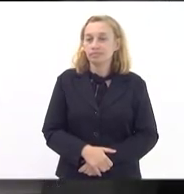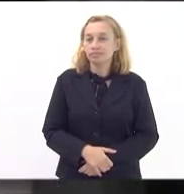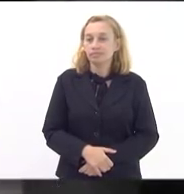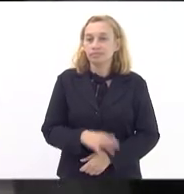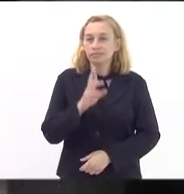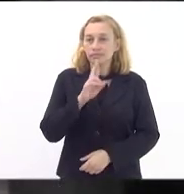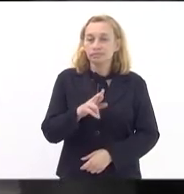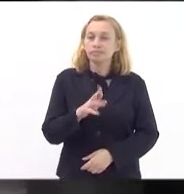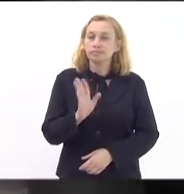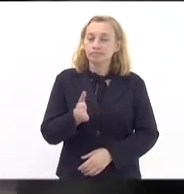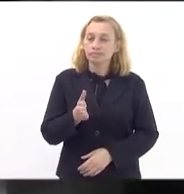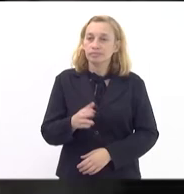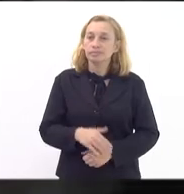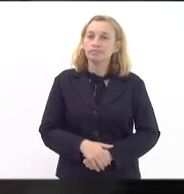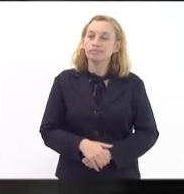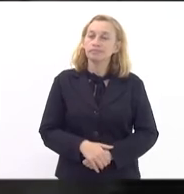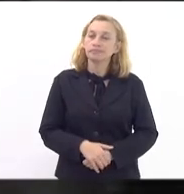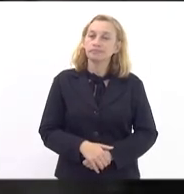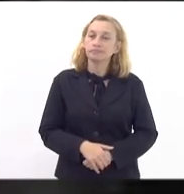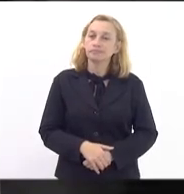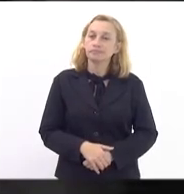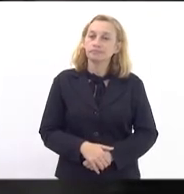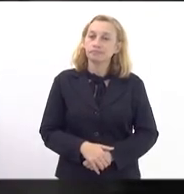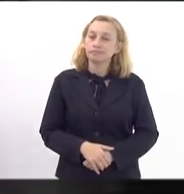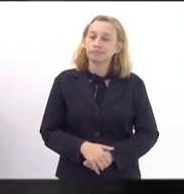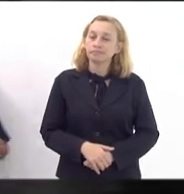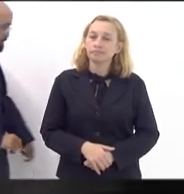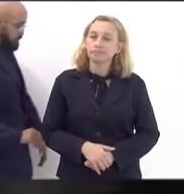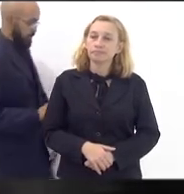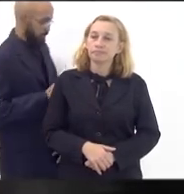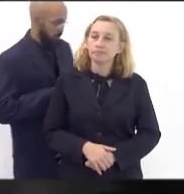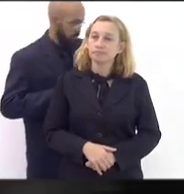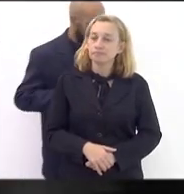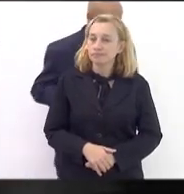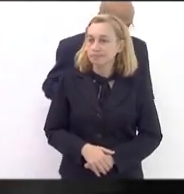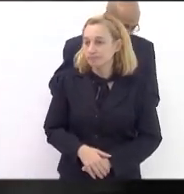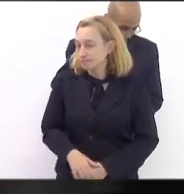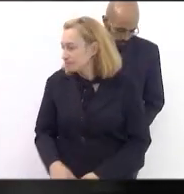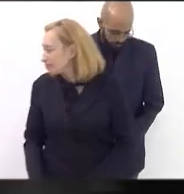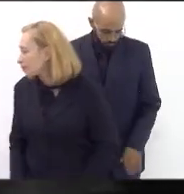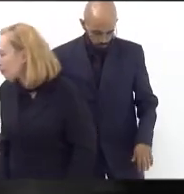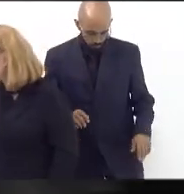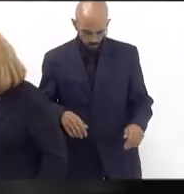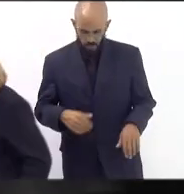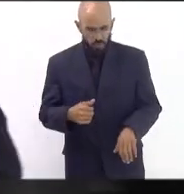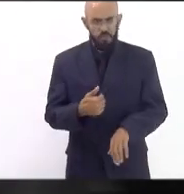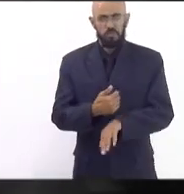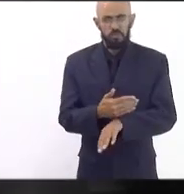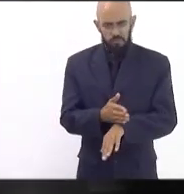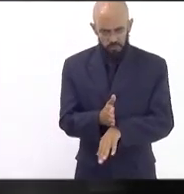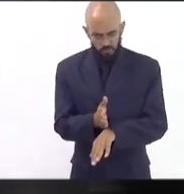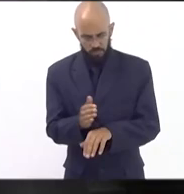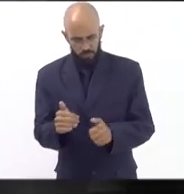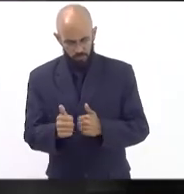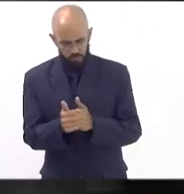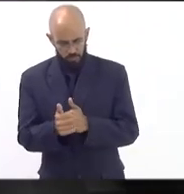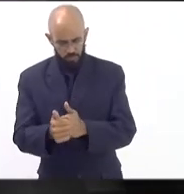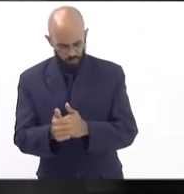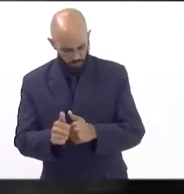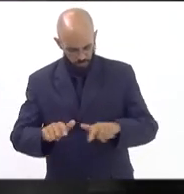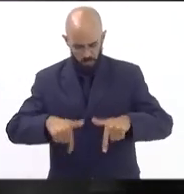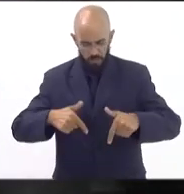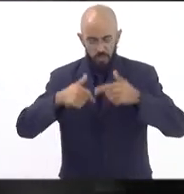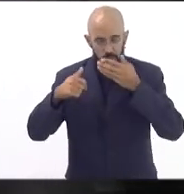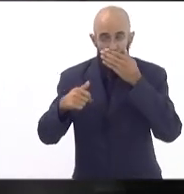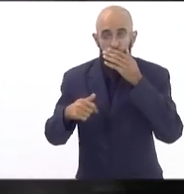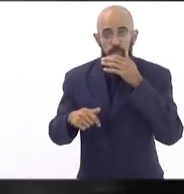não é objectivamente é o tempo todo acompanhando essas ações não precisa respeito a pergunta